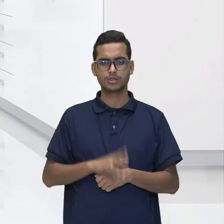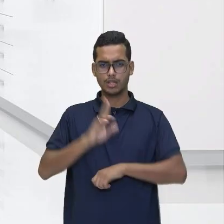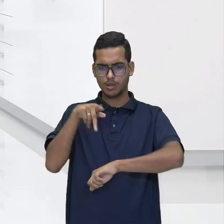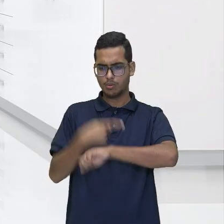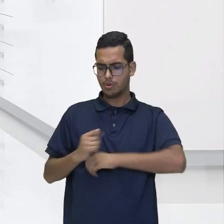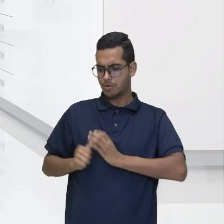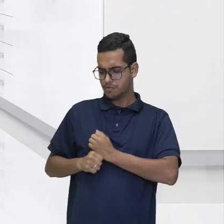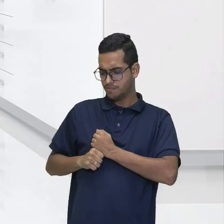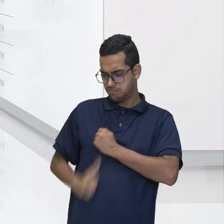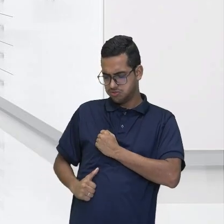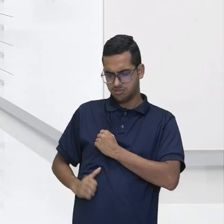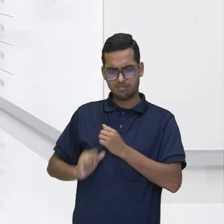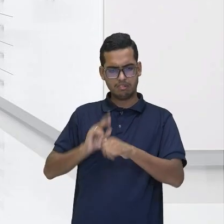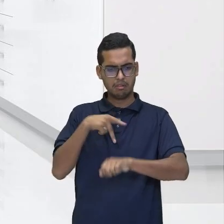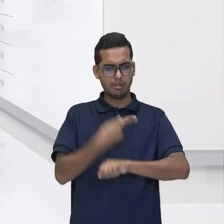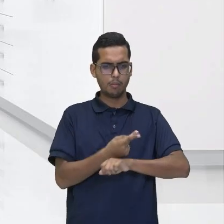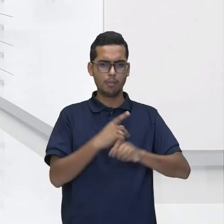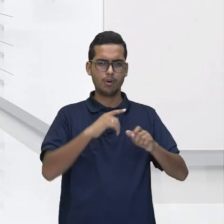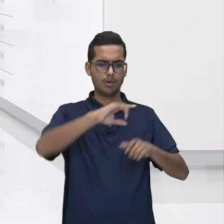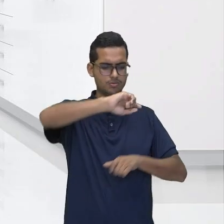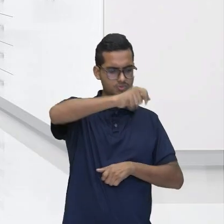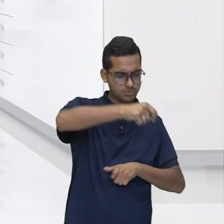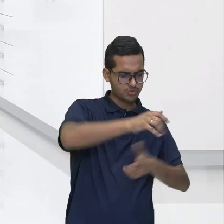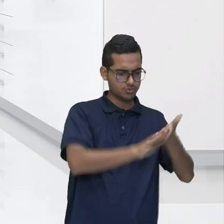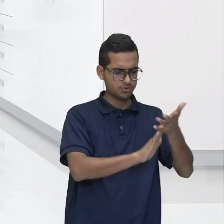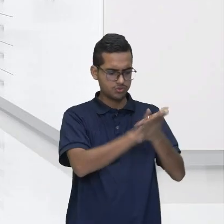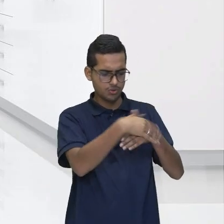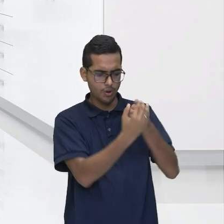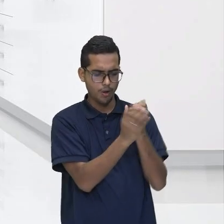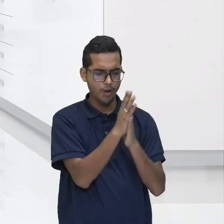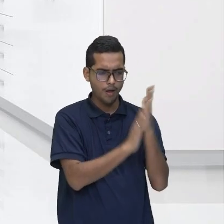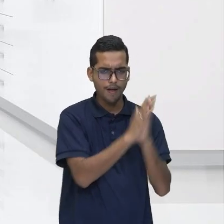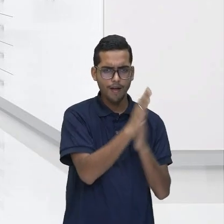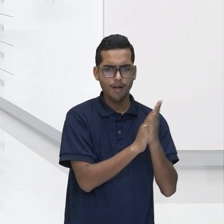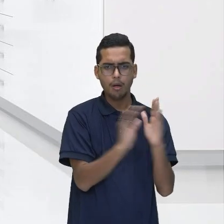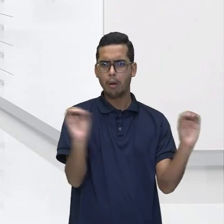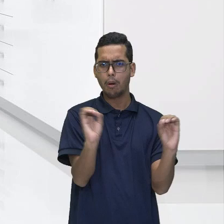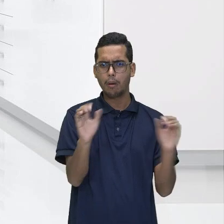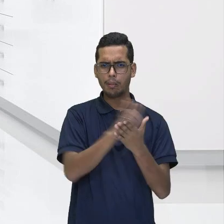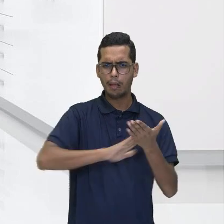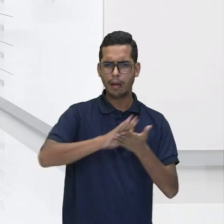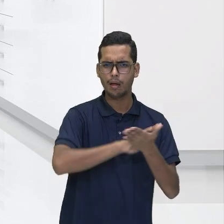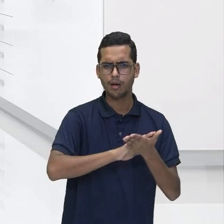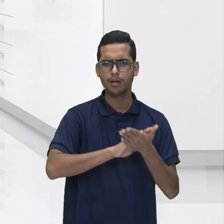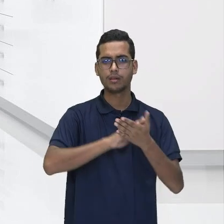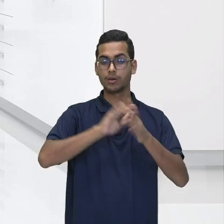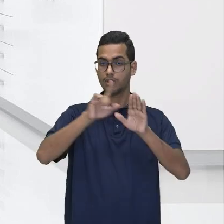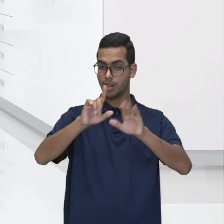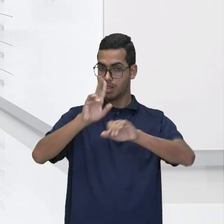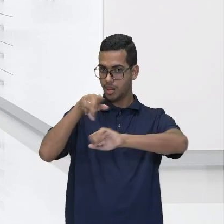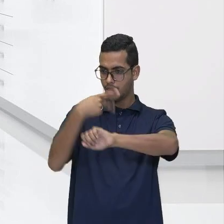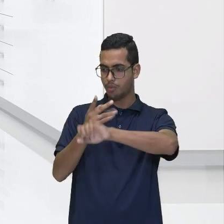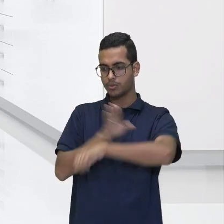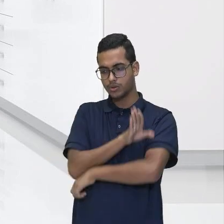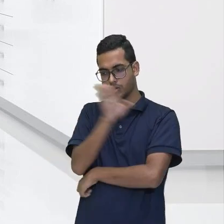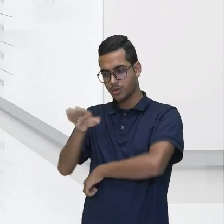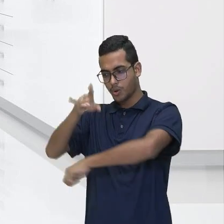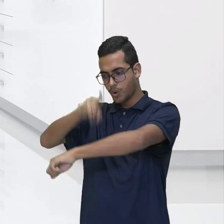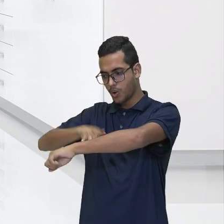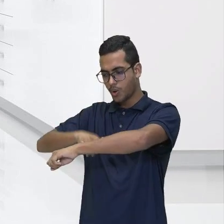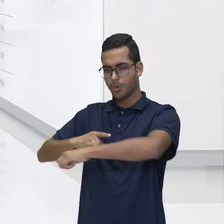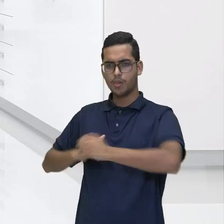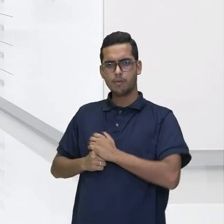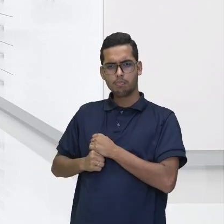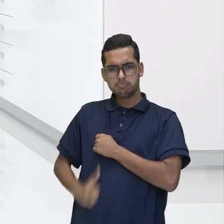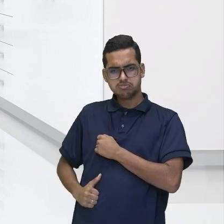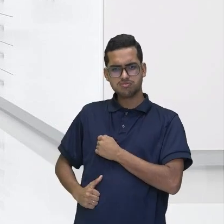mãos. Preste atenção, lavar as mãos após ir ao banheiro,